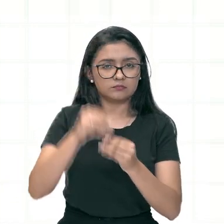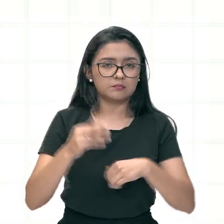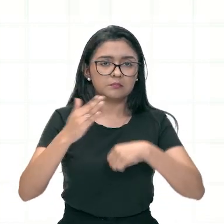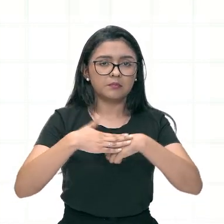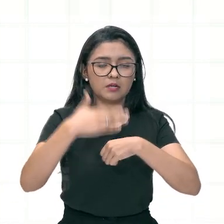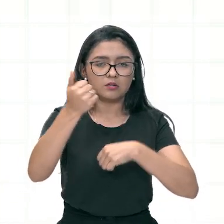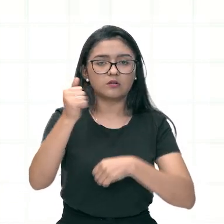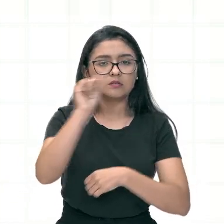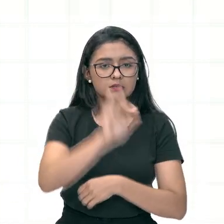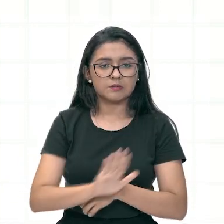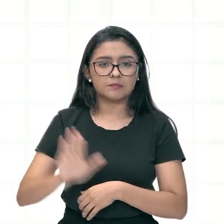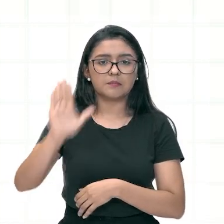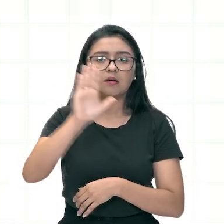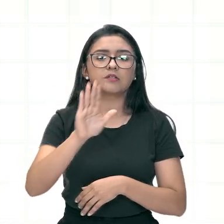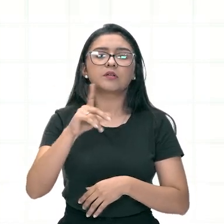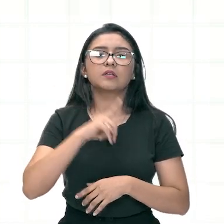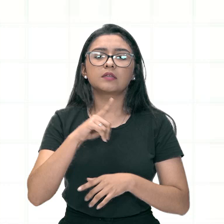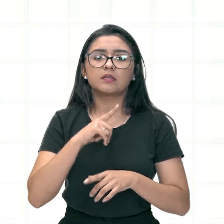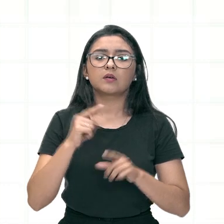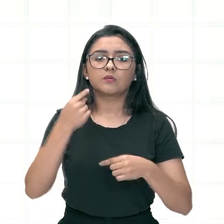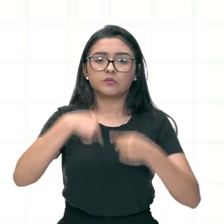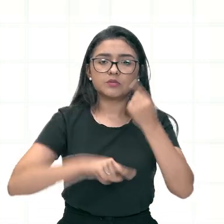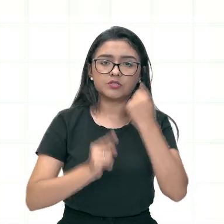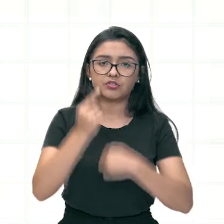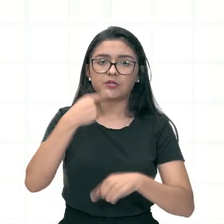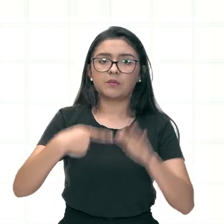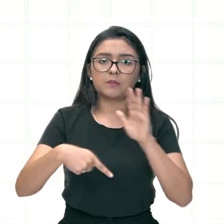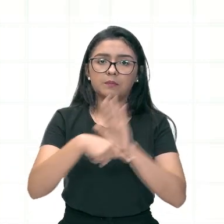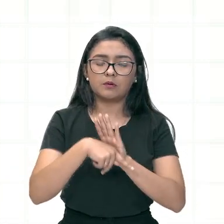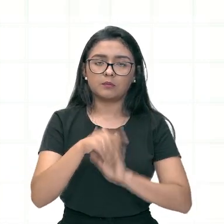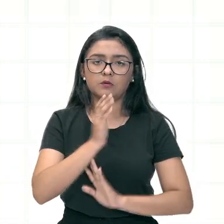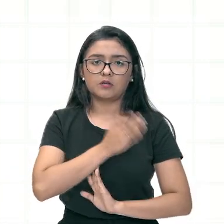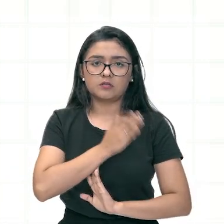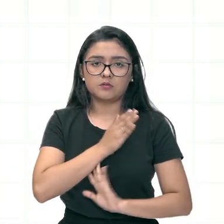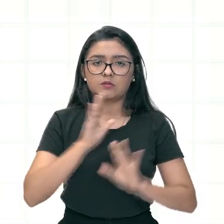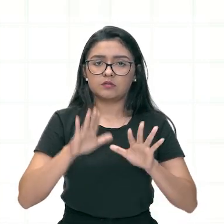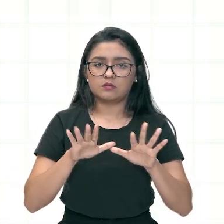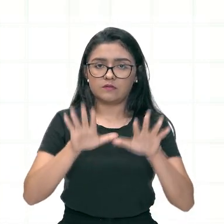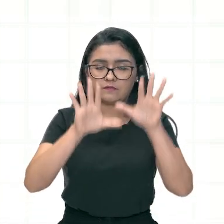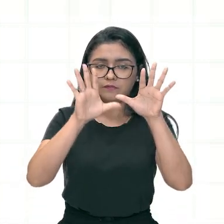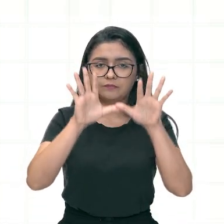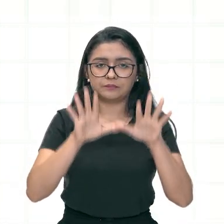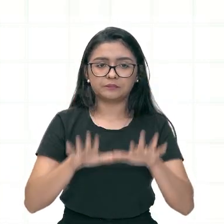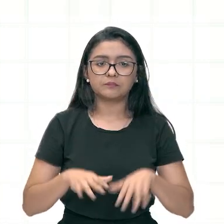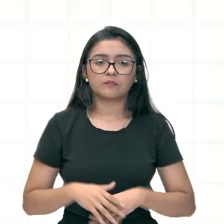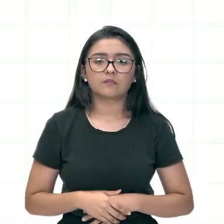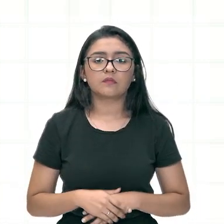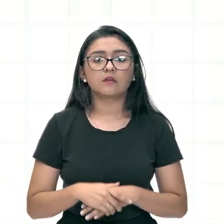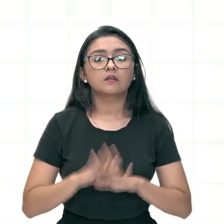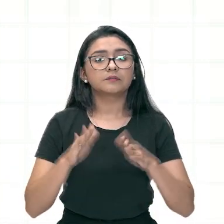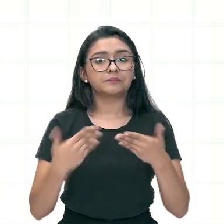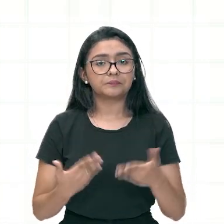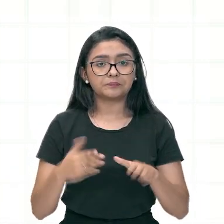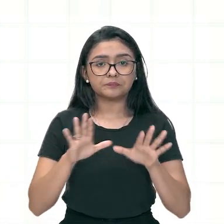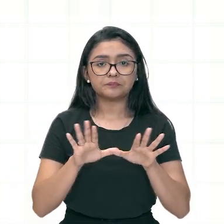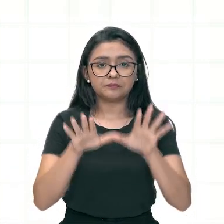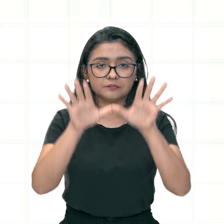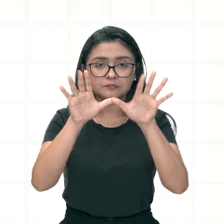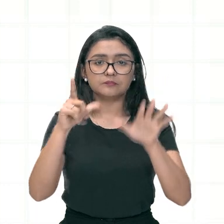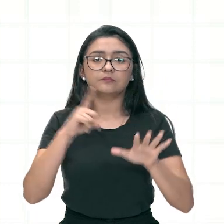nessa imagem, onde nós temos o sistema circulatório aí das aves. As aves apresentam um sistema